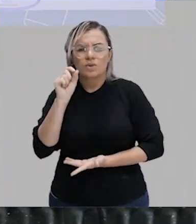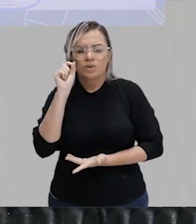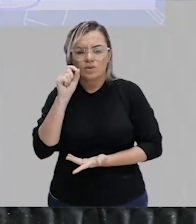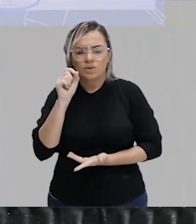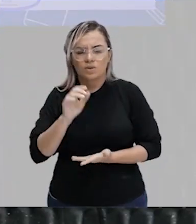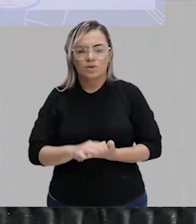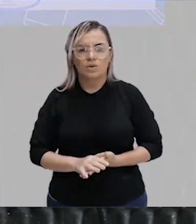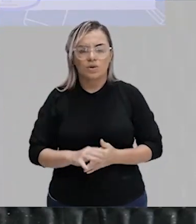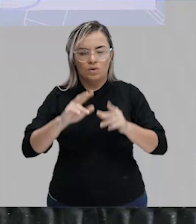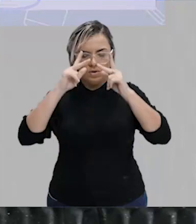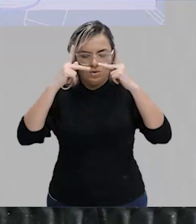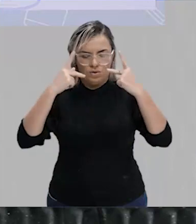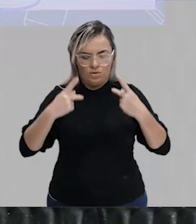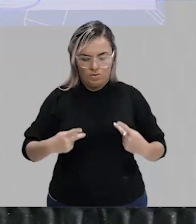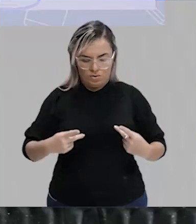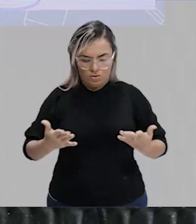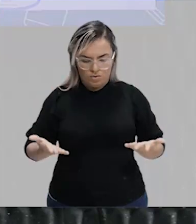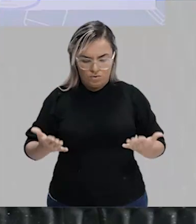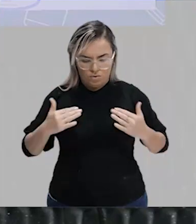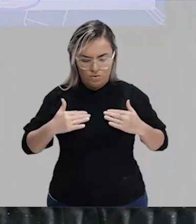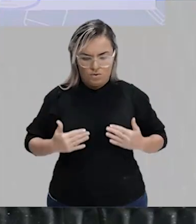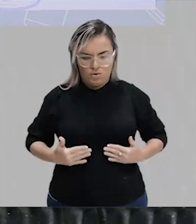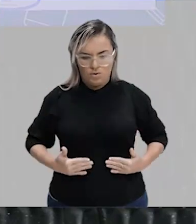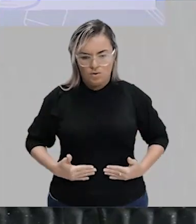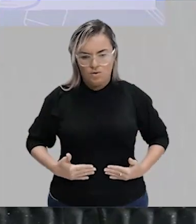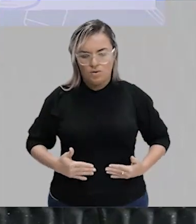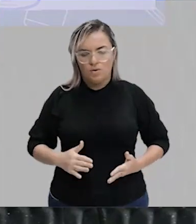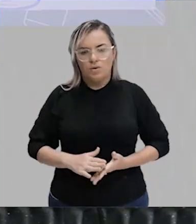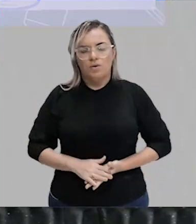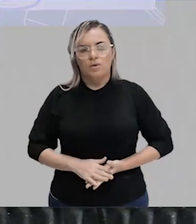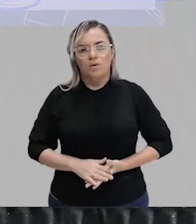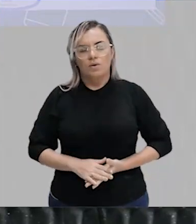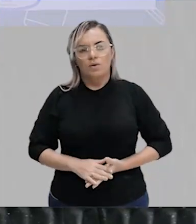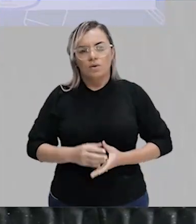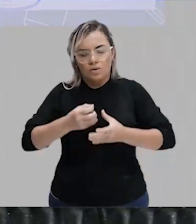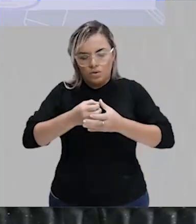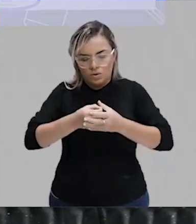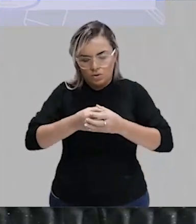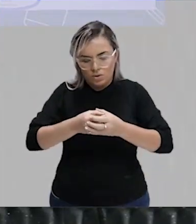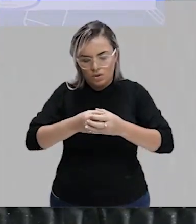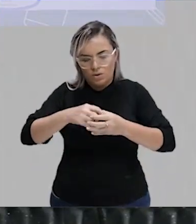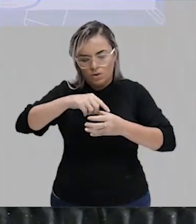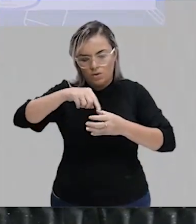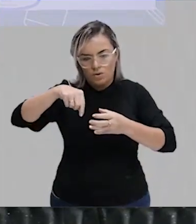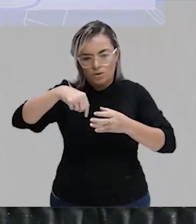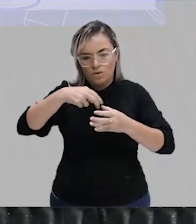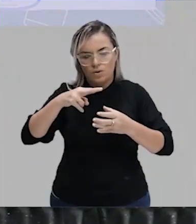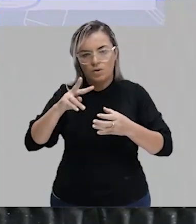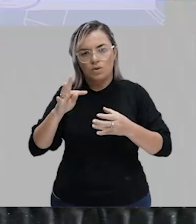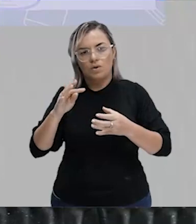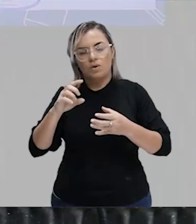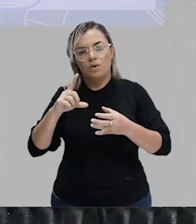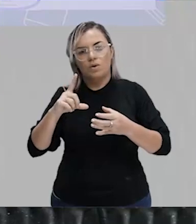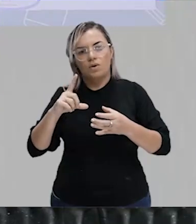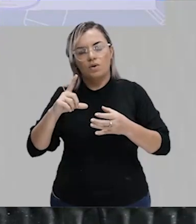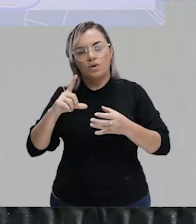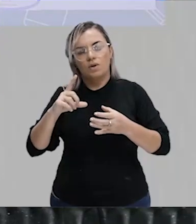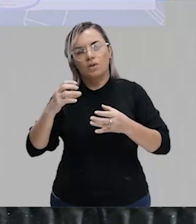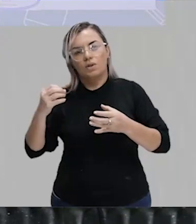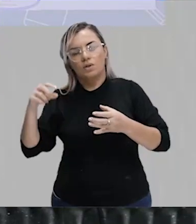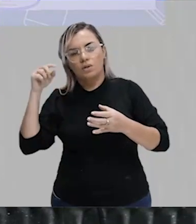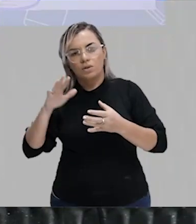saco vitelínico. Professor, o que é o saco vitelínico? É um saquinho cheio de vitelo, cheio de substância